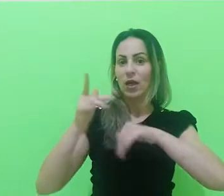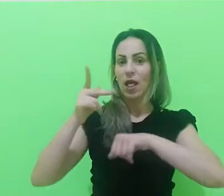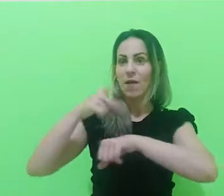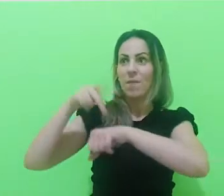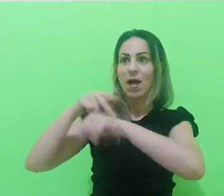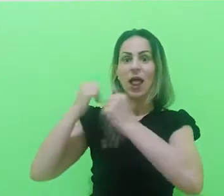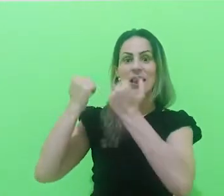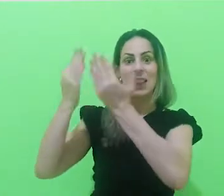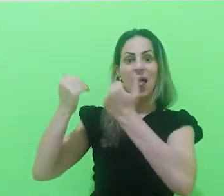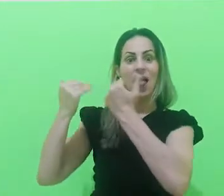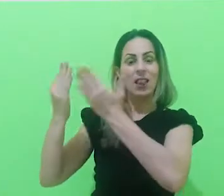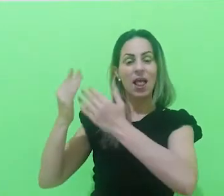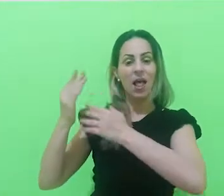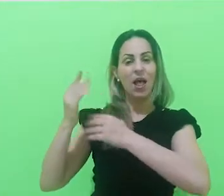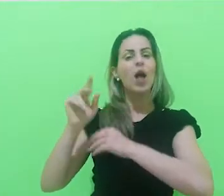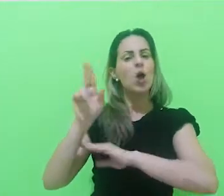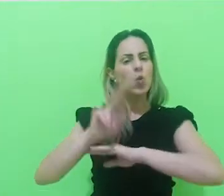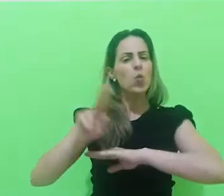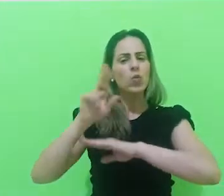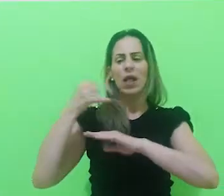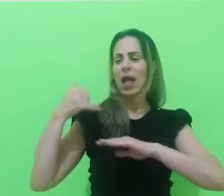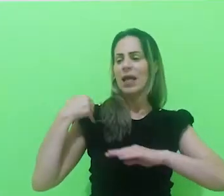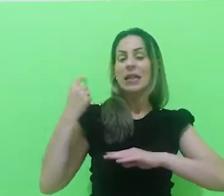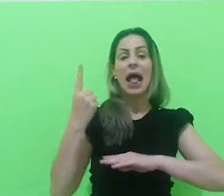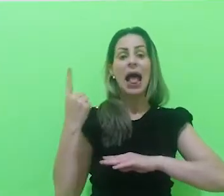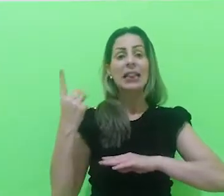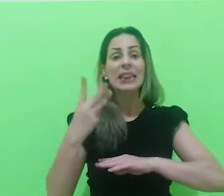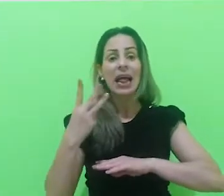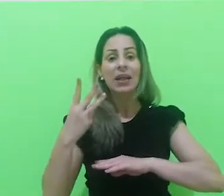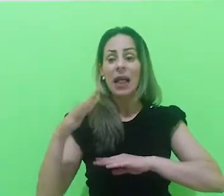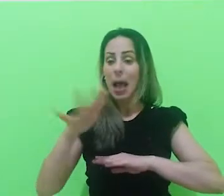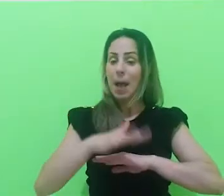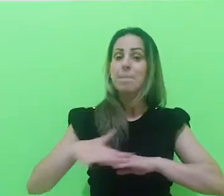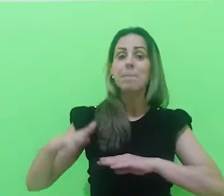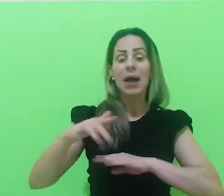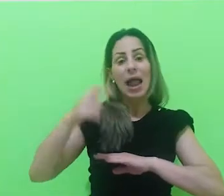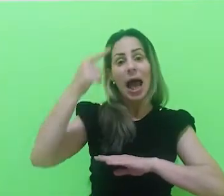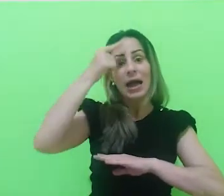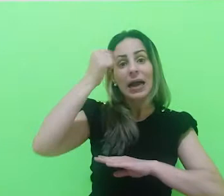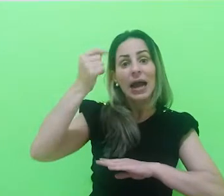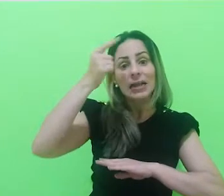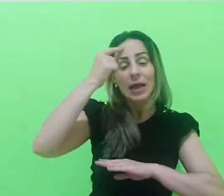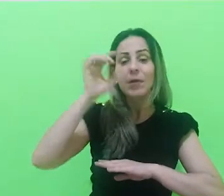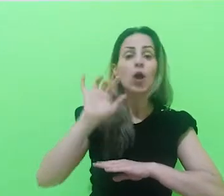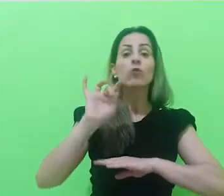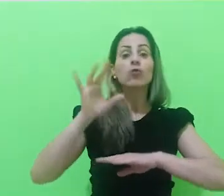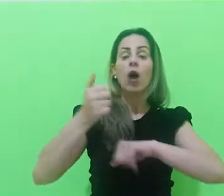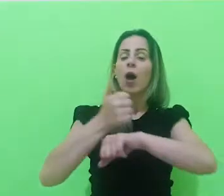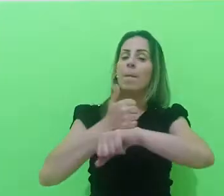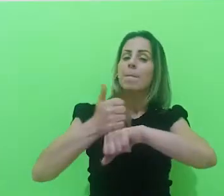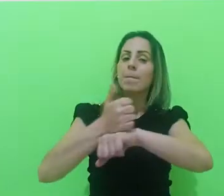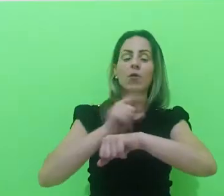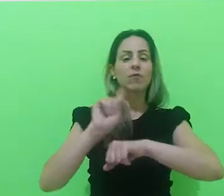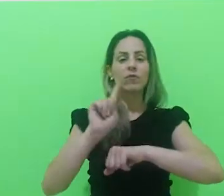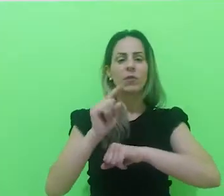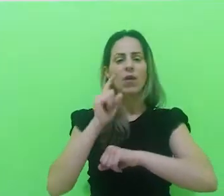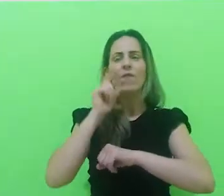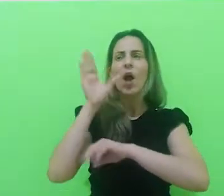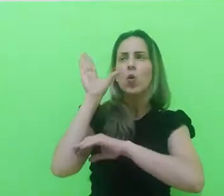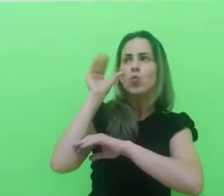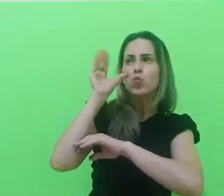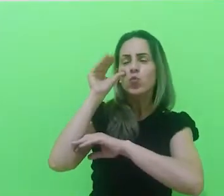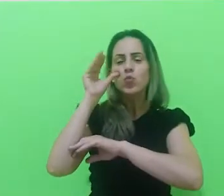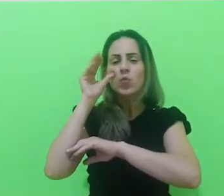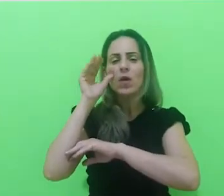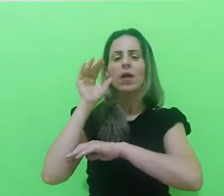ele já é muito utilizado a partir dos 13 anos para a área acadêmica, não só para a área profissional. Então comece observando um pouquinho